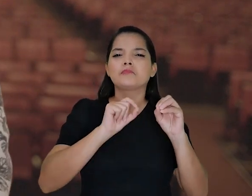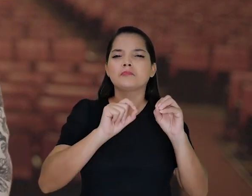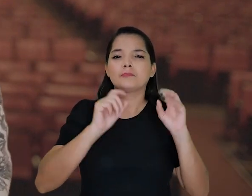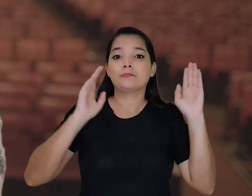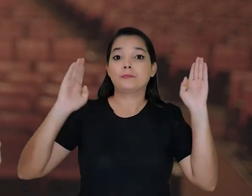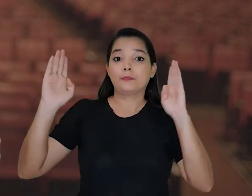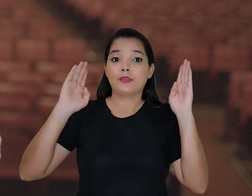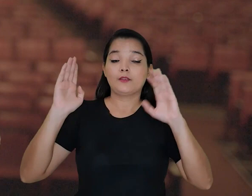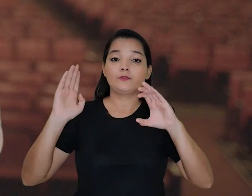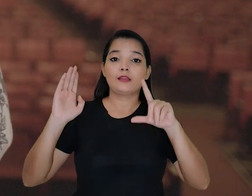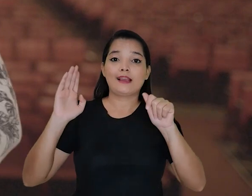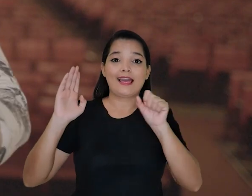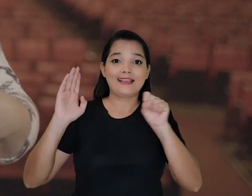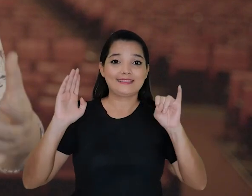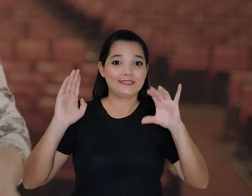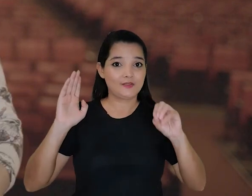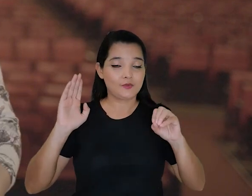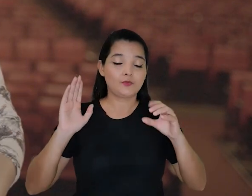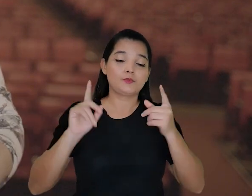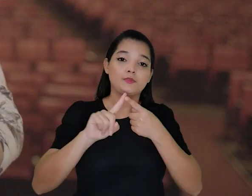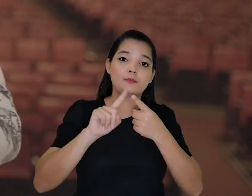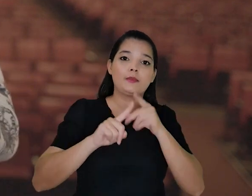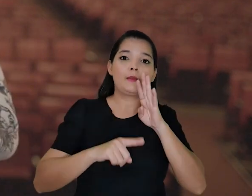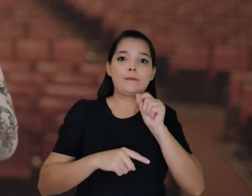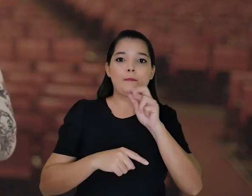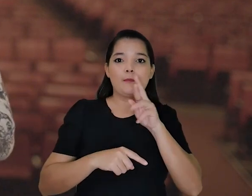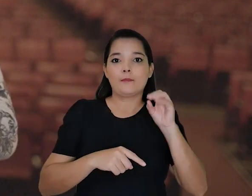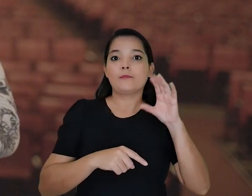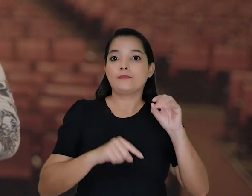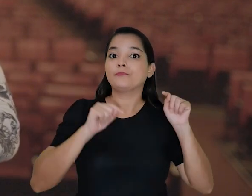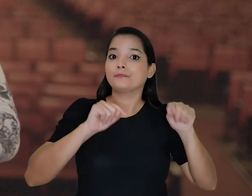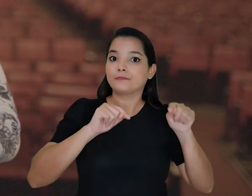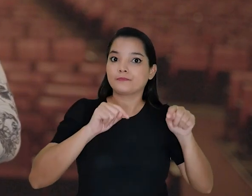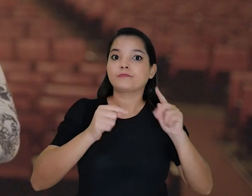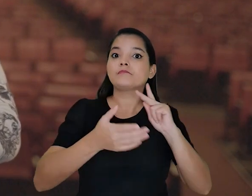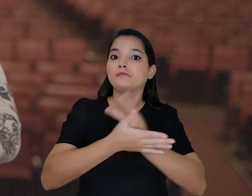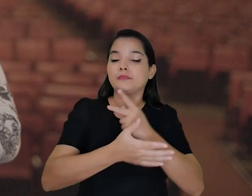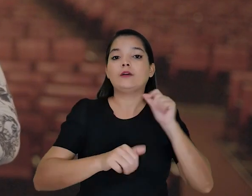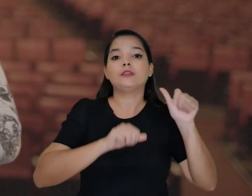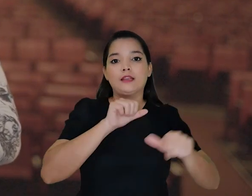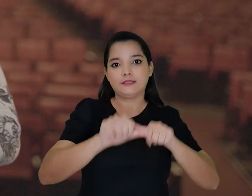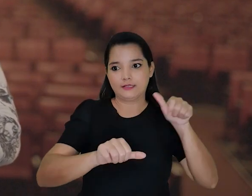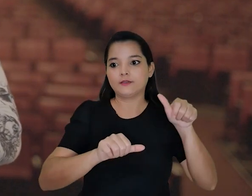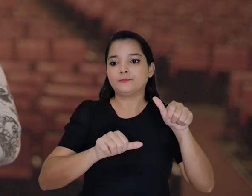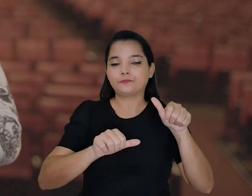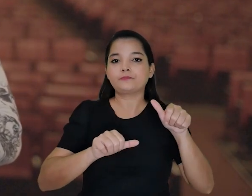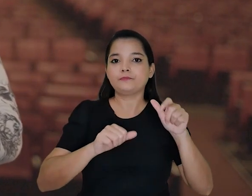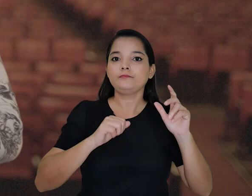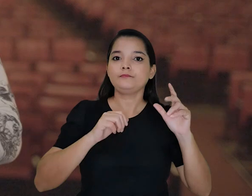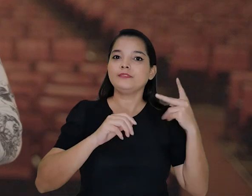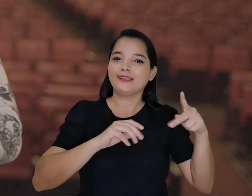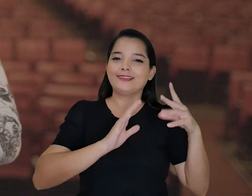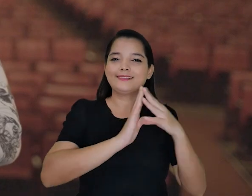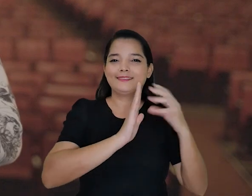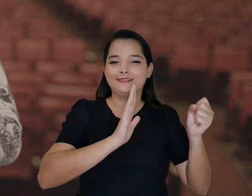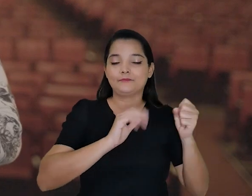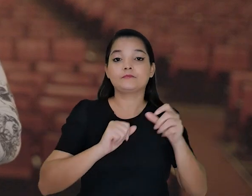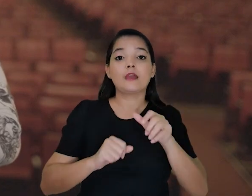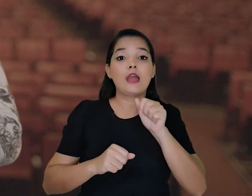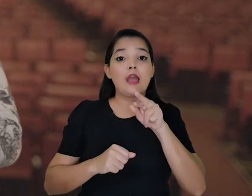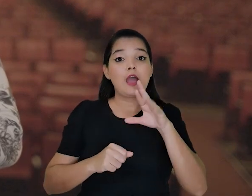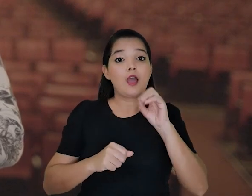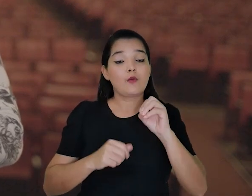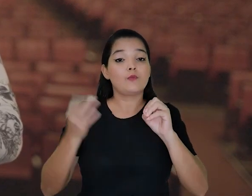Período Clássico é do Barroco pro clássico já vai sofrer uma alteração na sua forma o arco do